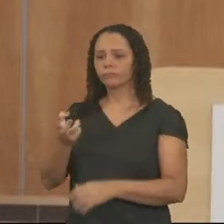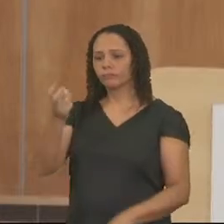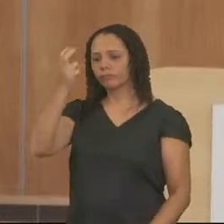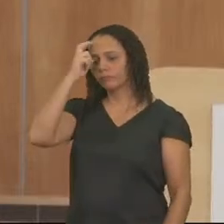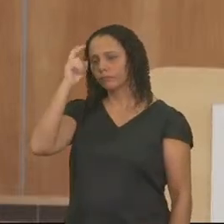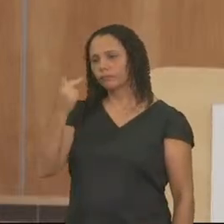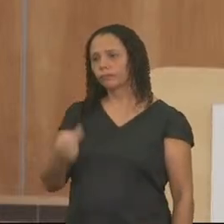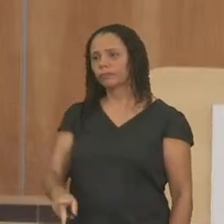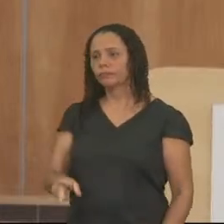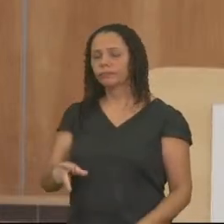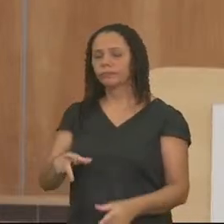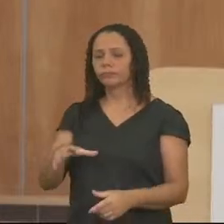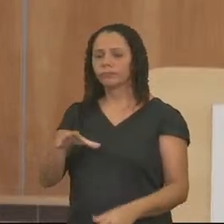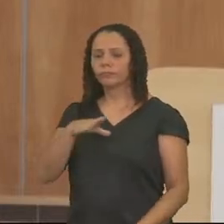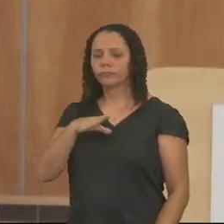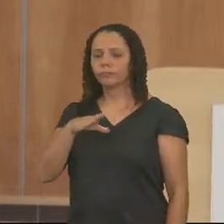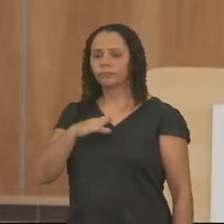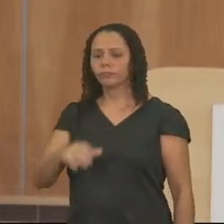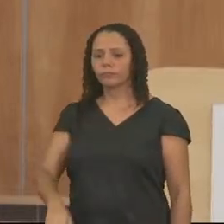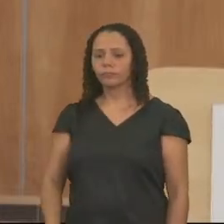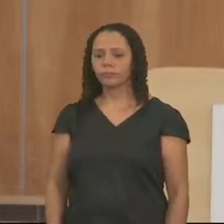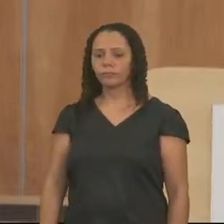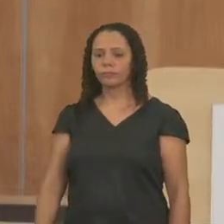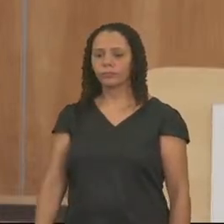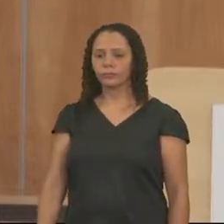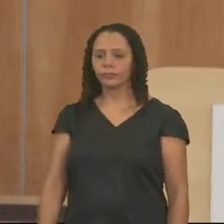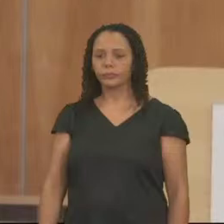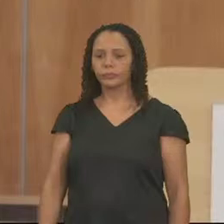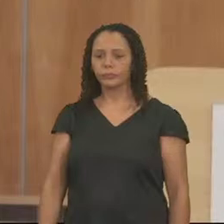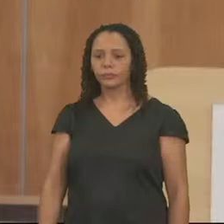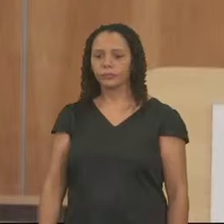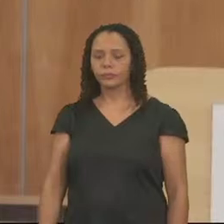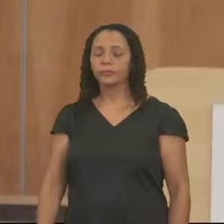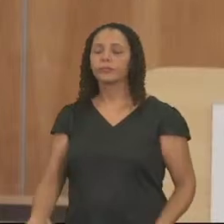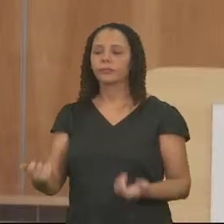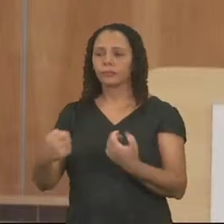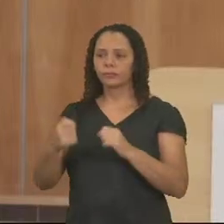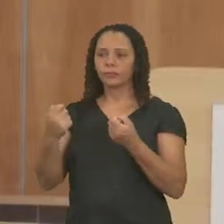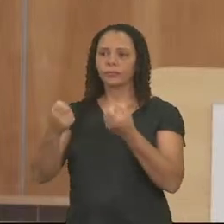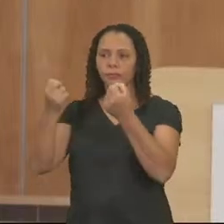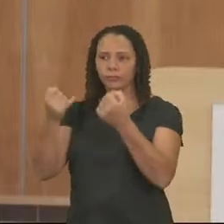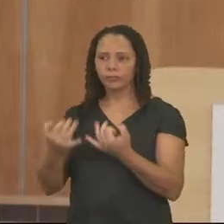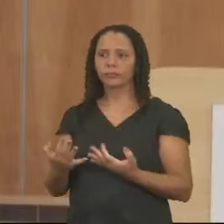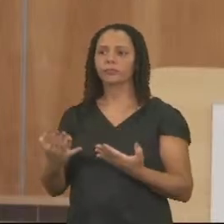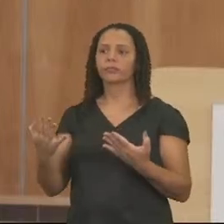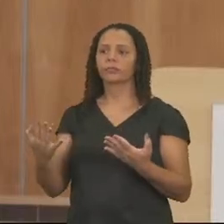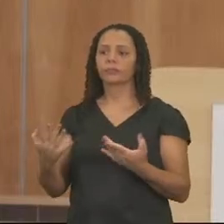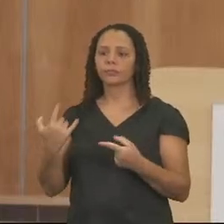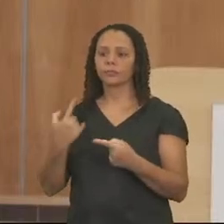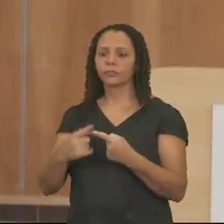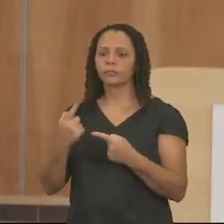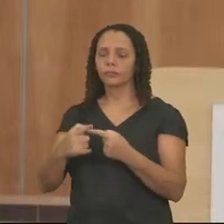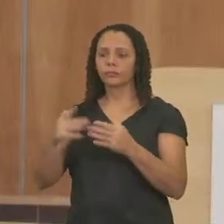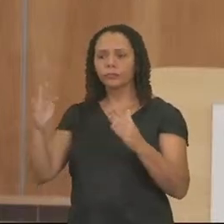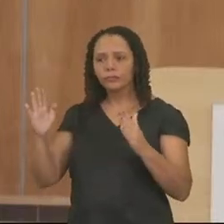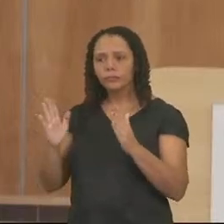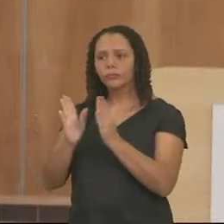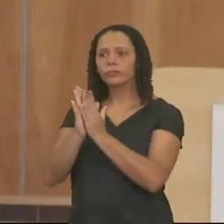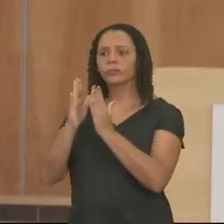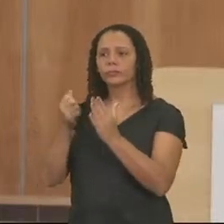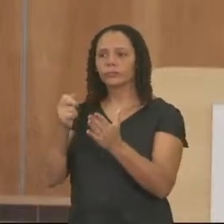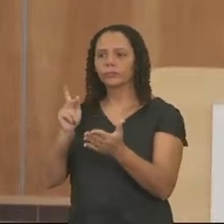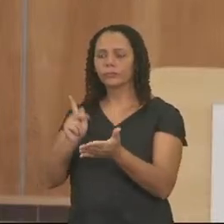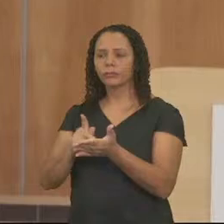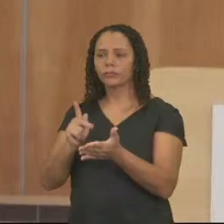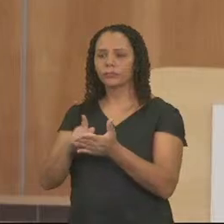Jacareí. E eu acho que é inescapável a gente falar disso, porque isso impacta diretamente a